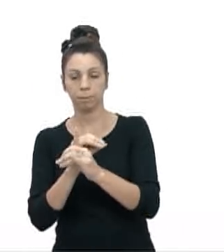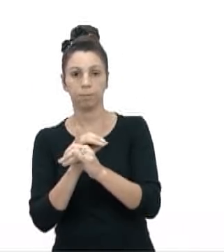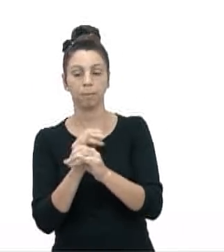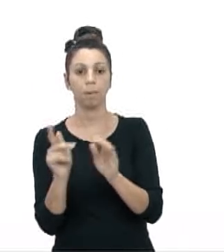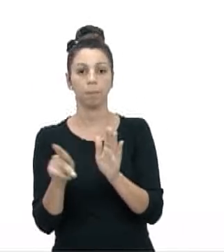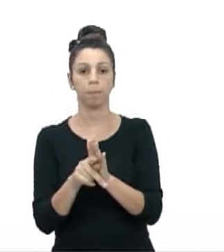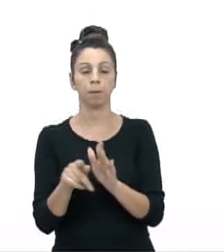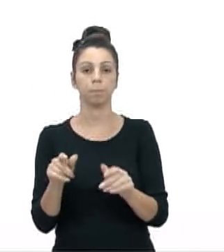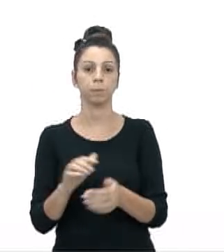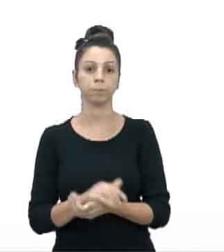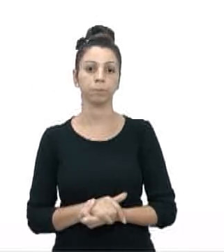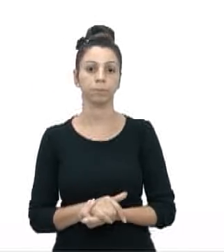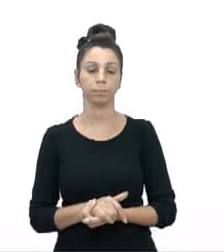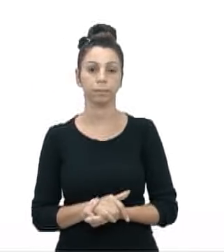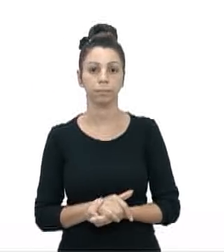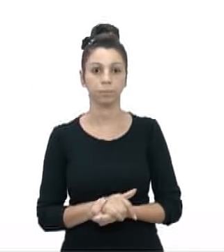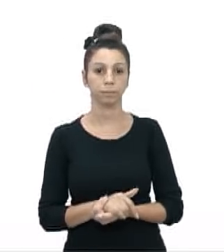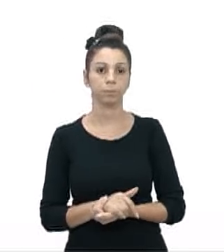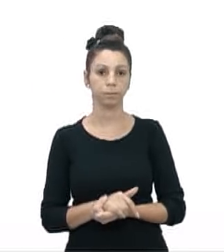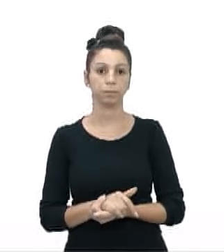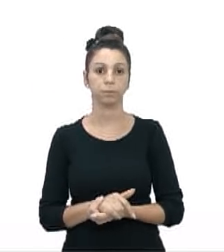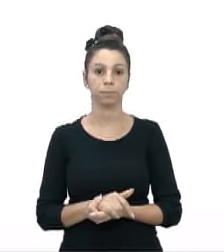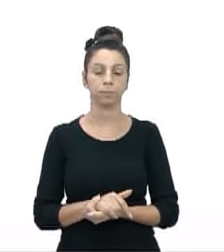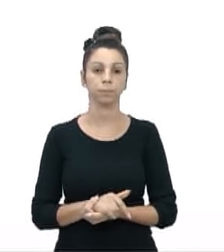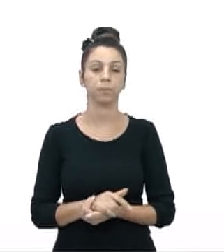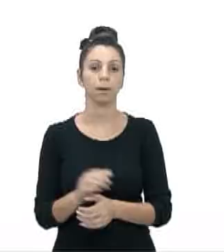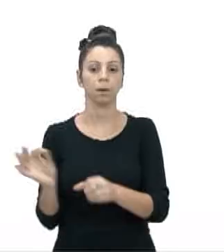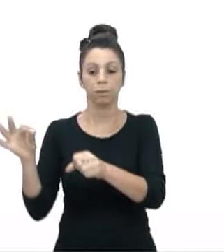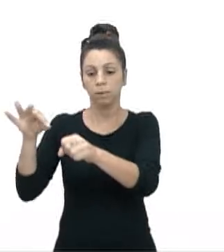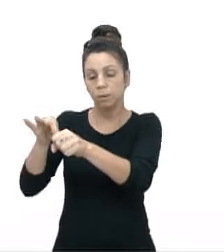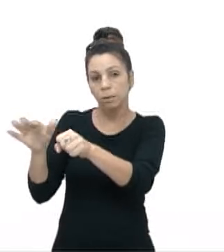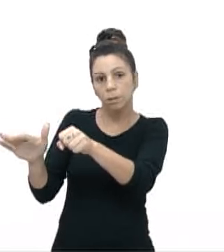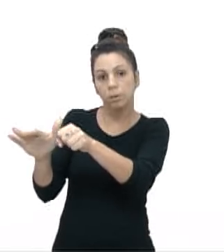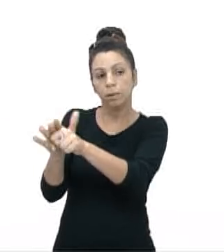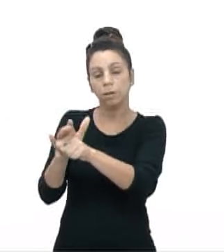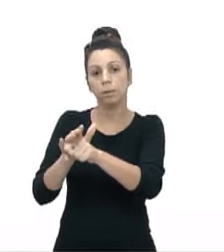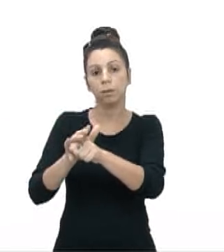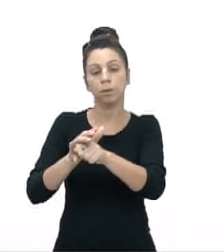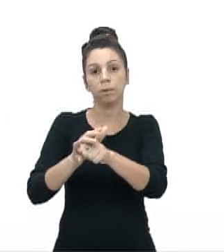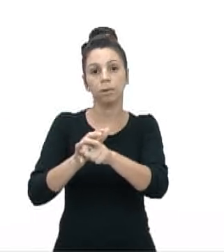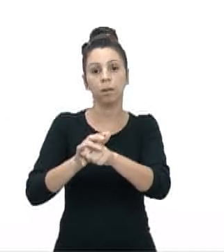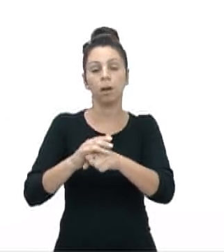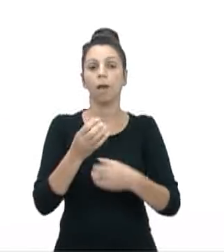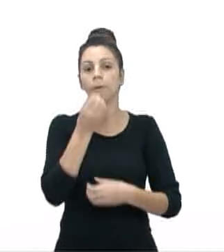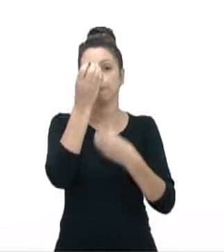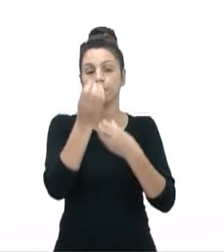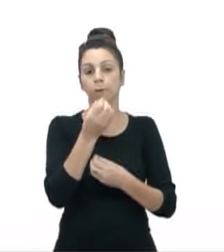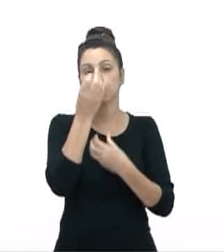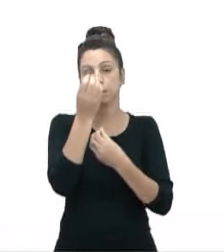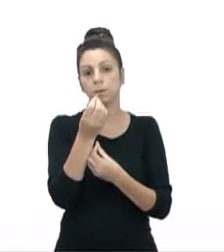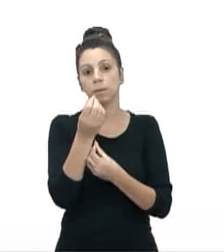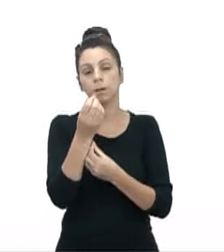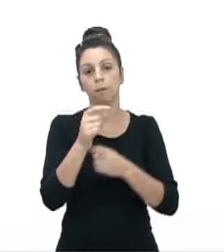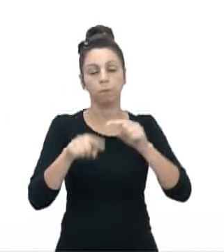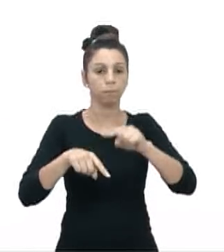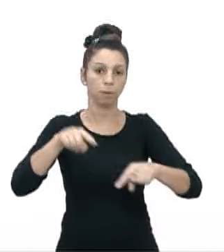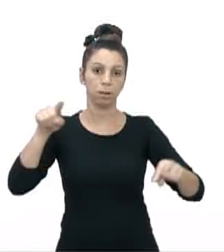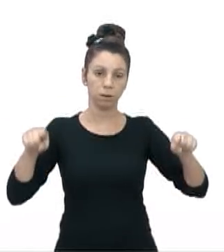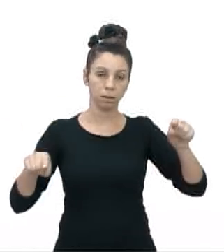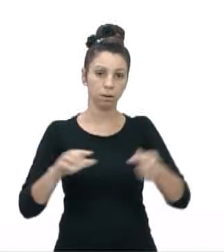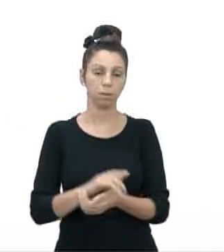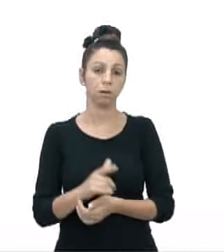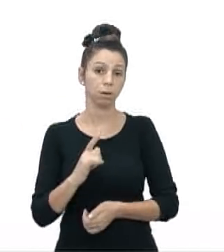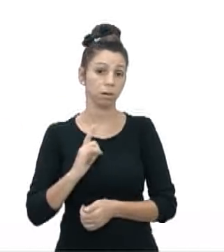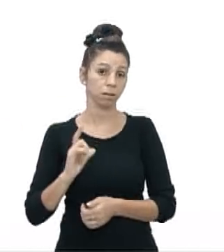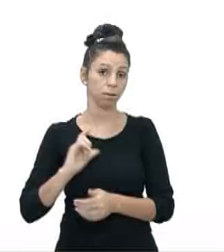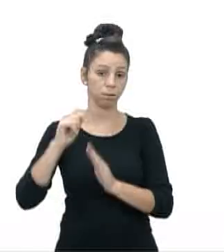de personalização, folder, sementes, dados variáveis, opcional, sob consulta. Certo? Então, aqui a gente tem um